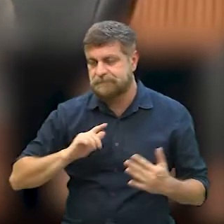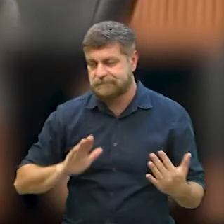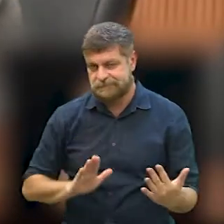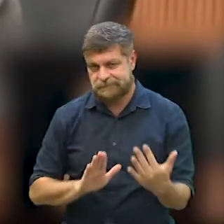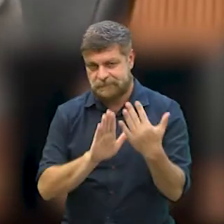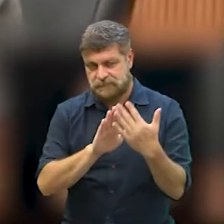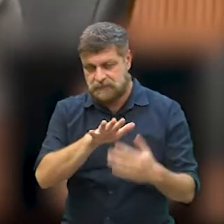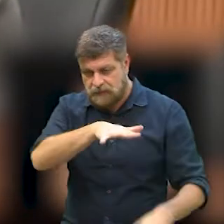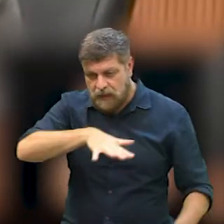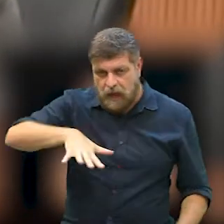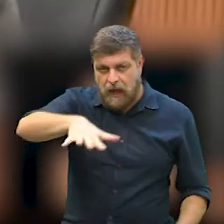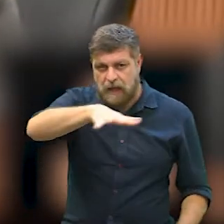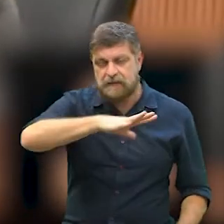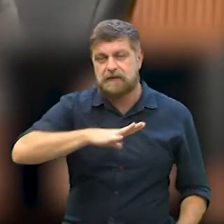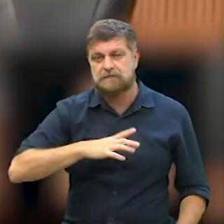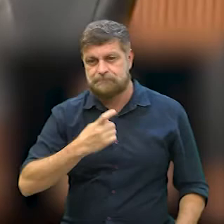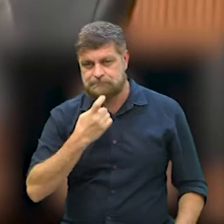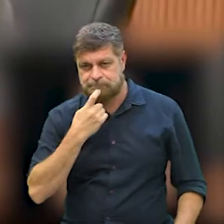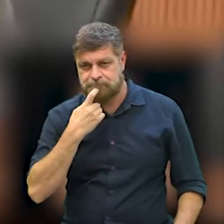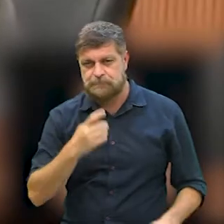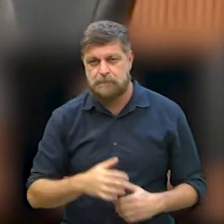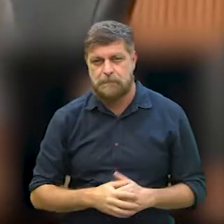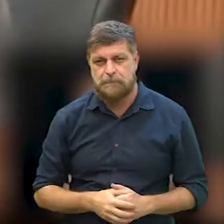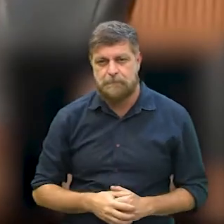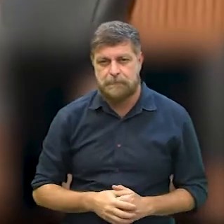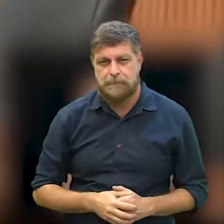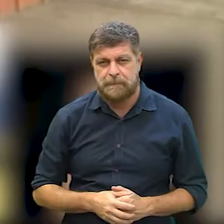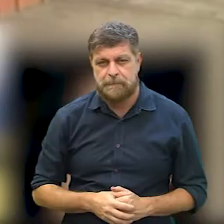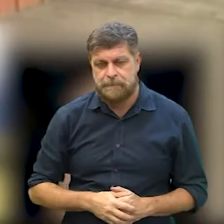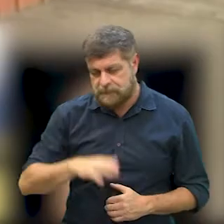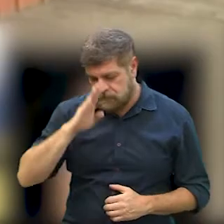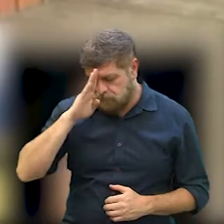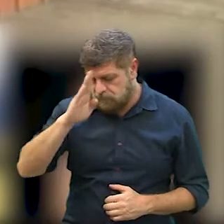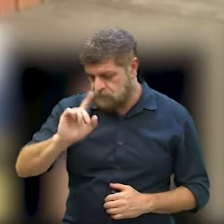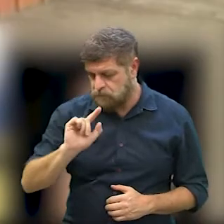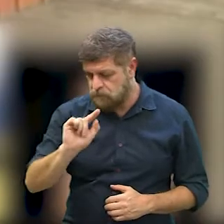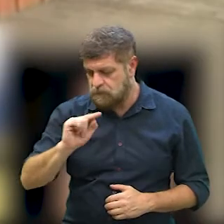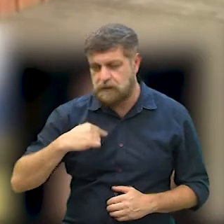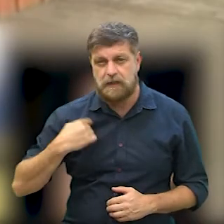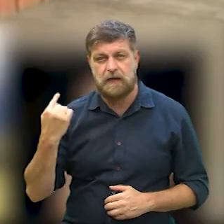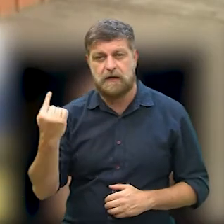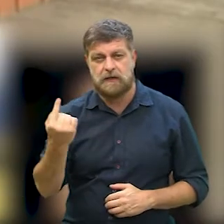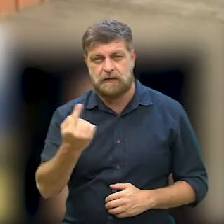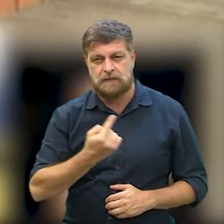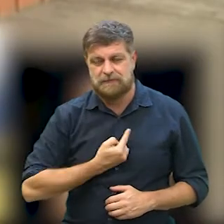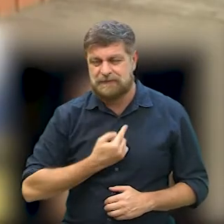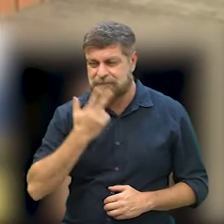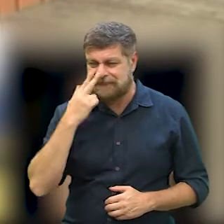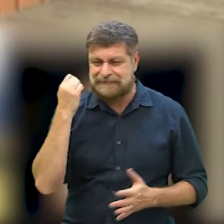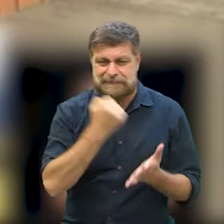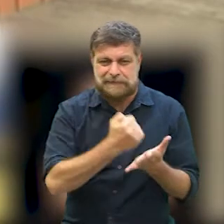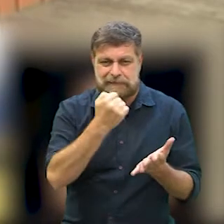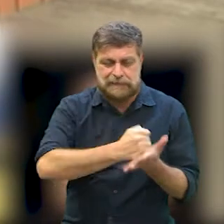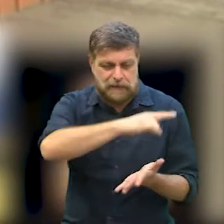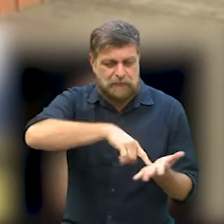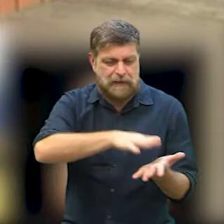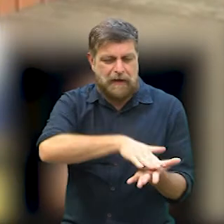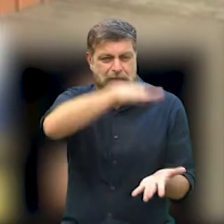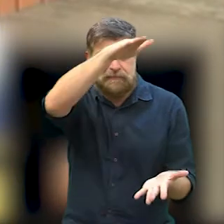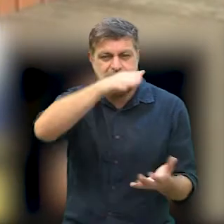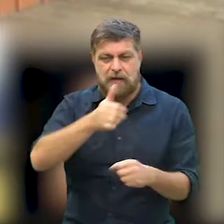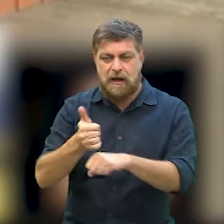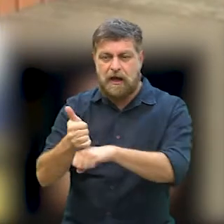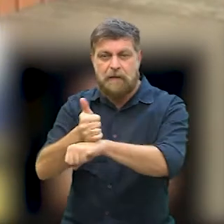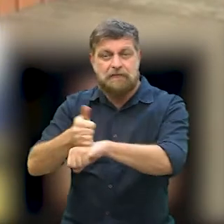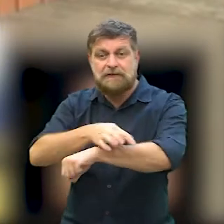as dificuldades que enfrentam no setor no município de Campinas o e aqui nós nos tornamos despachantes